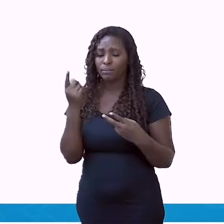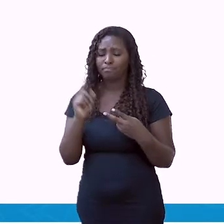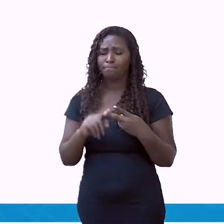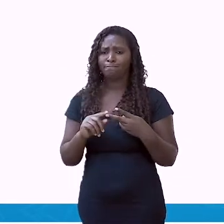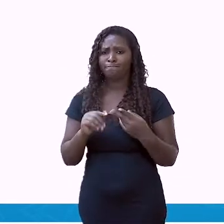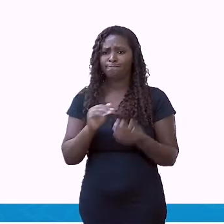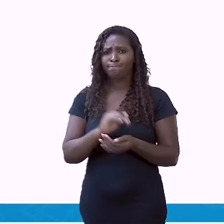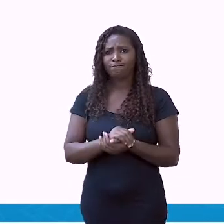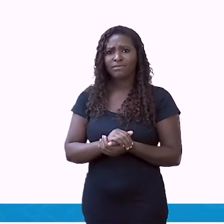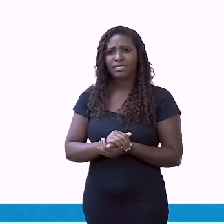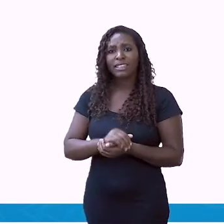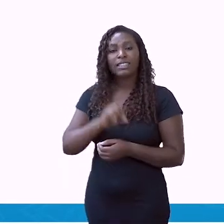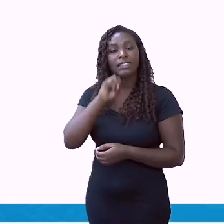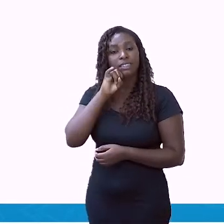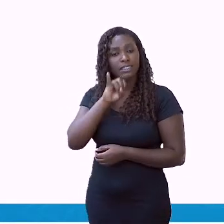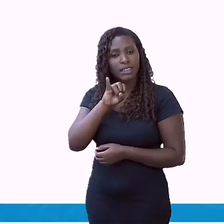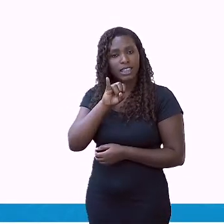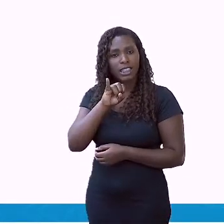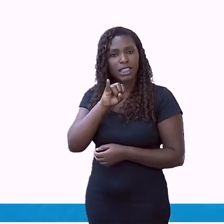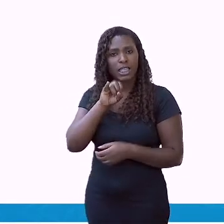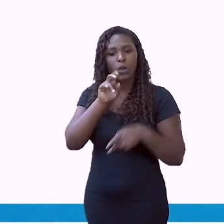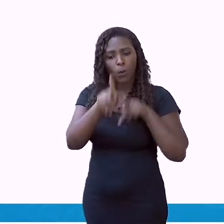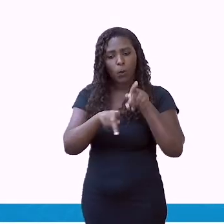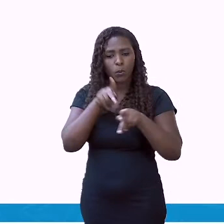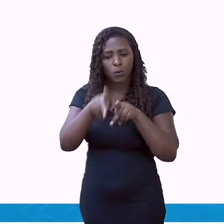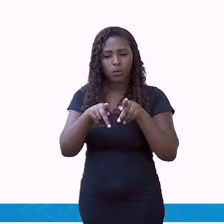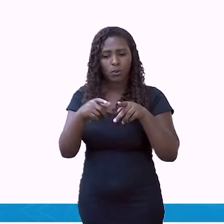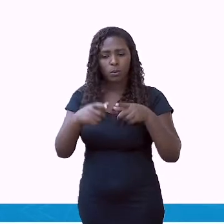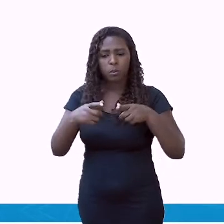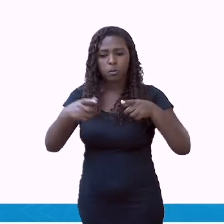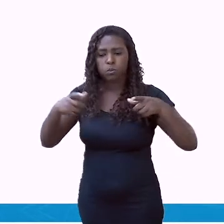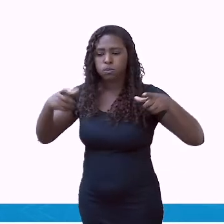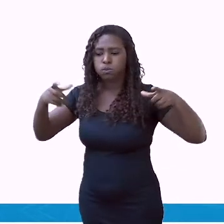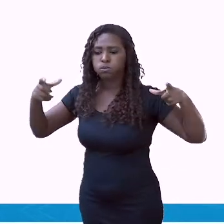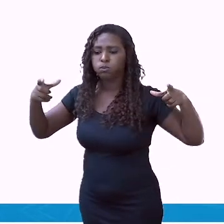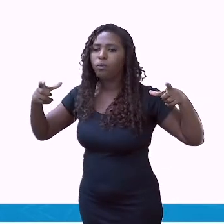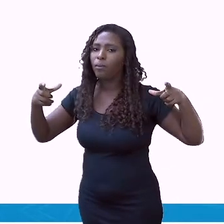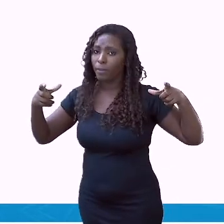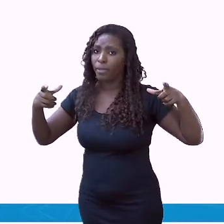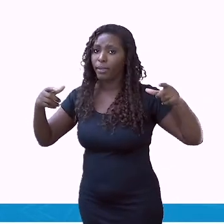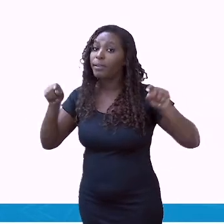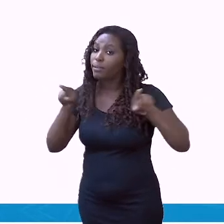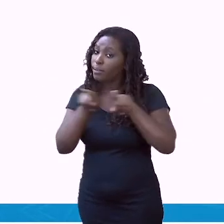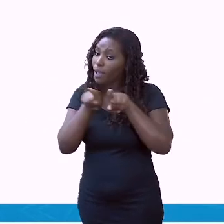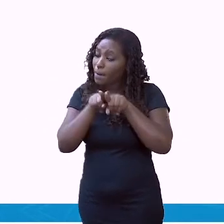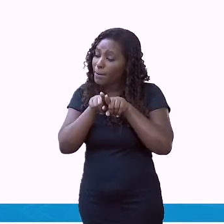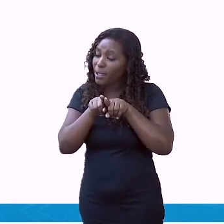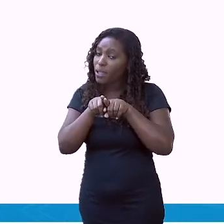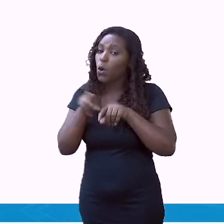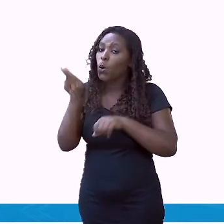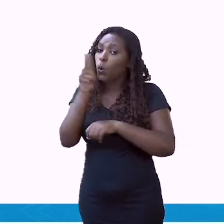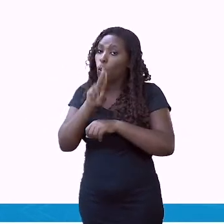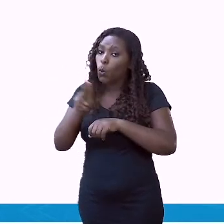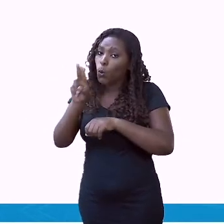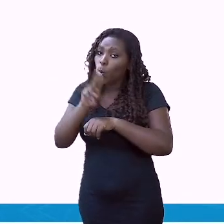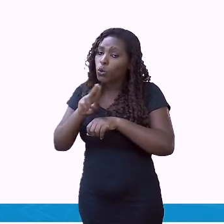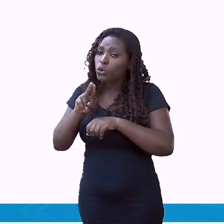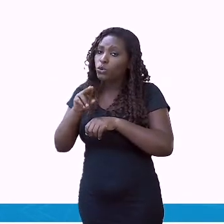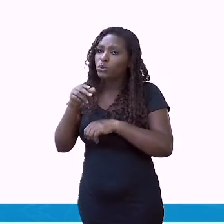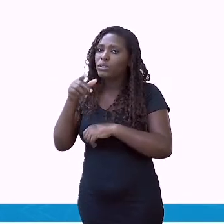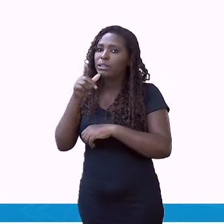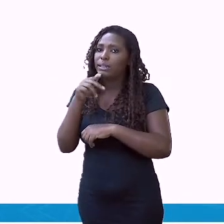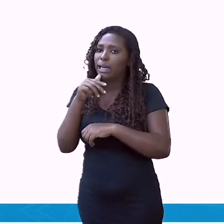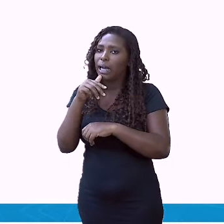a população aumenta, ela vai aumentar também. E é uma coisa